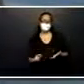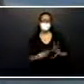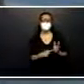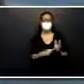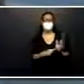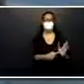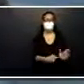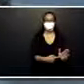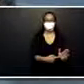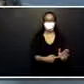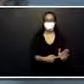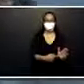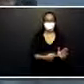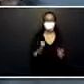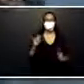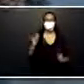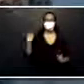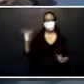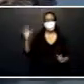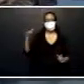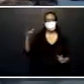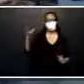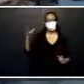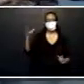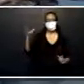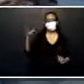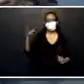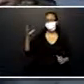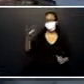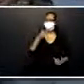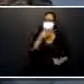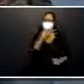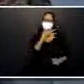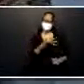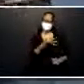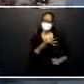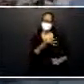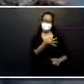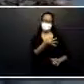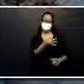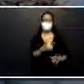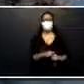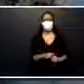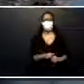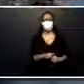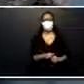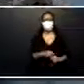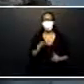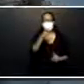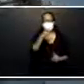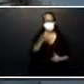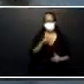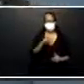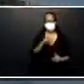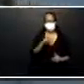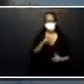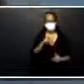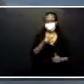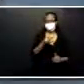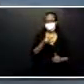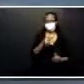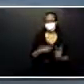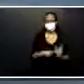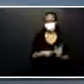fatos dando sua opinião sobre eles. E essa opinião ela é dada por meio